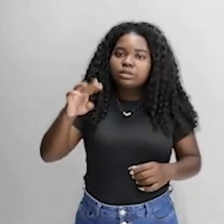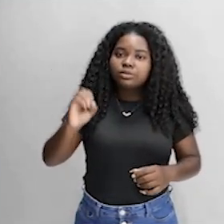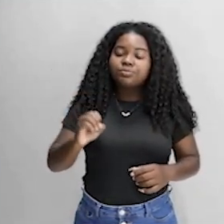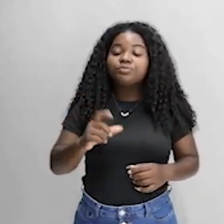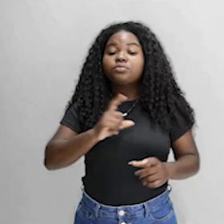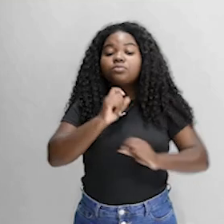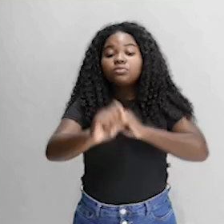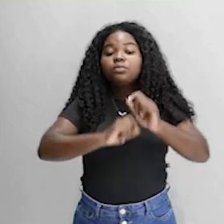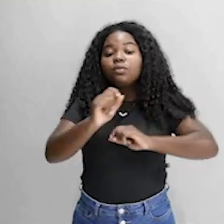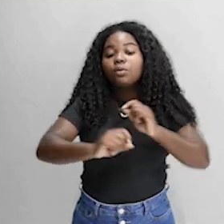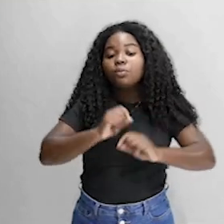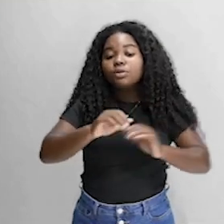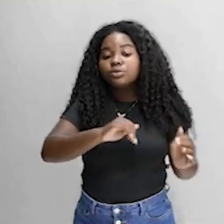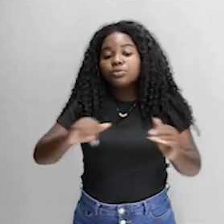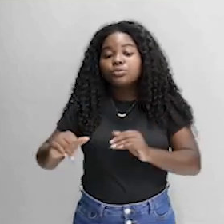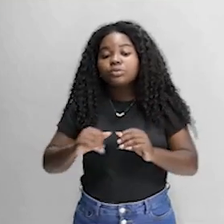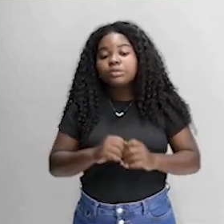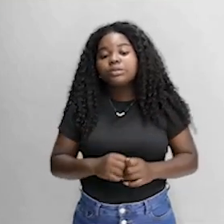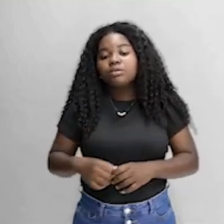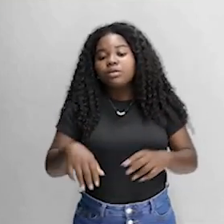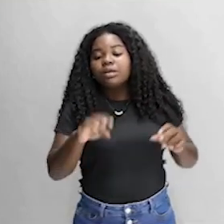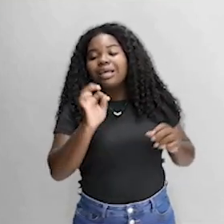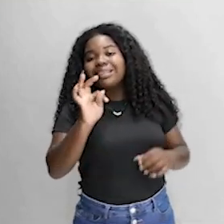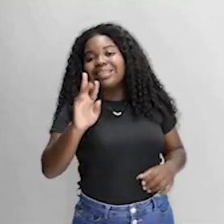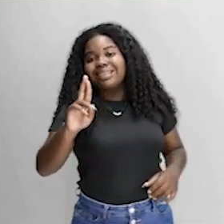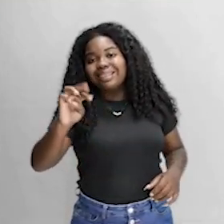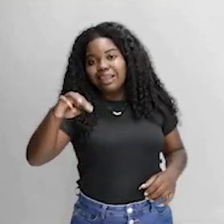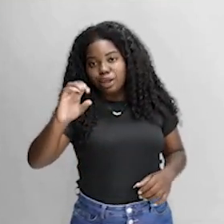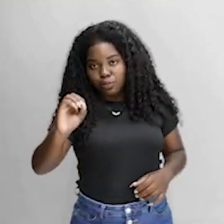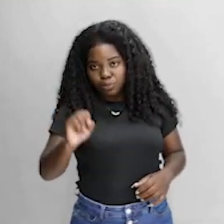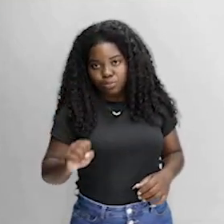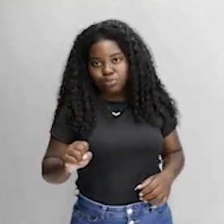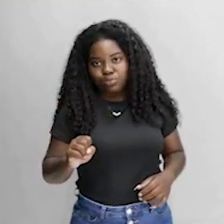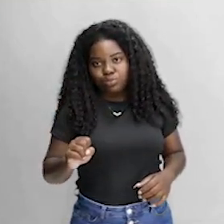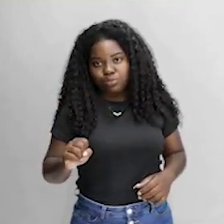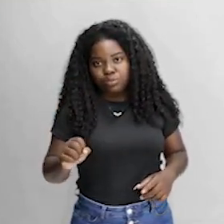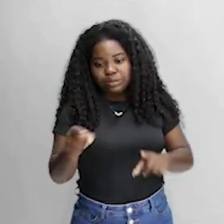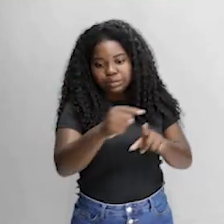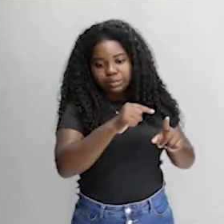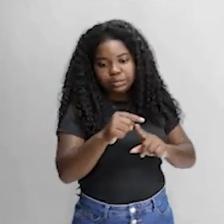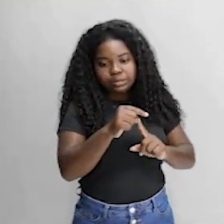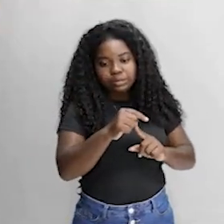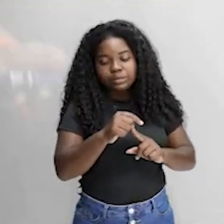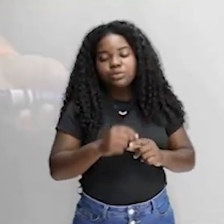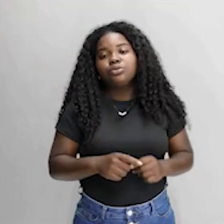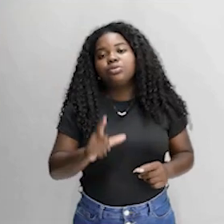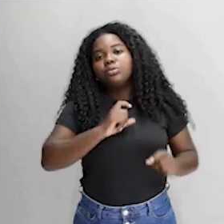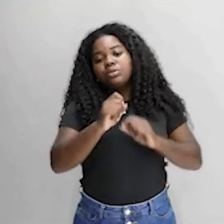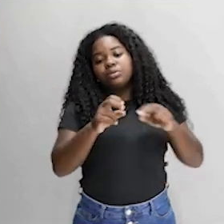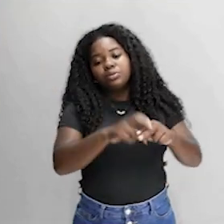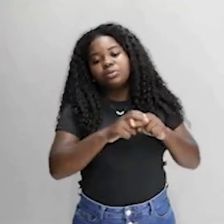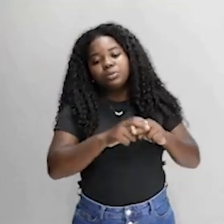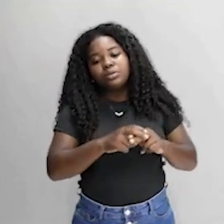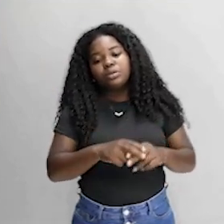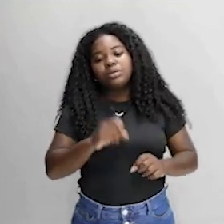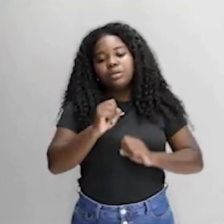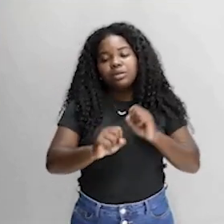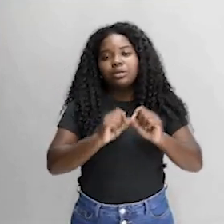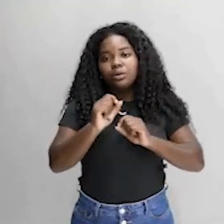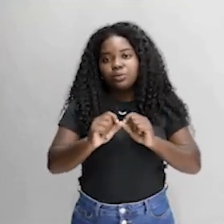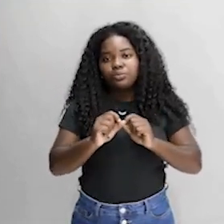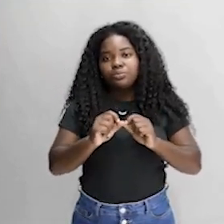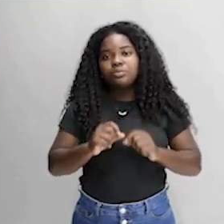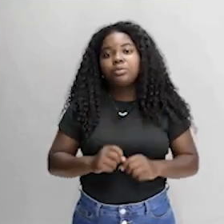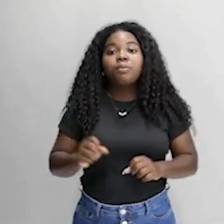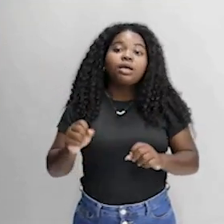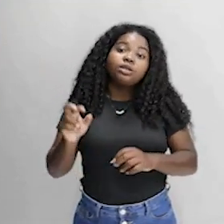elementos substantivados, geralmente, e aí você já vai identificando a partir daquele elemento que é o substantivo, mas não é uma